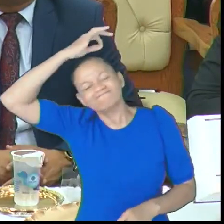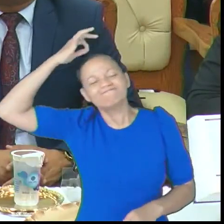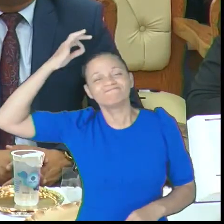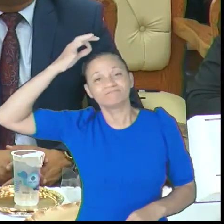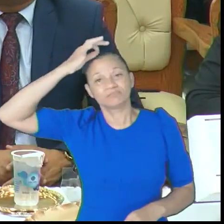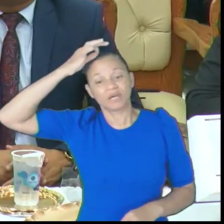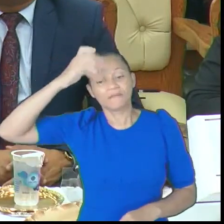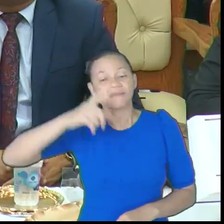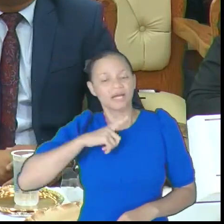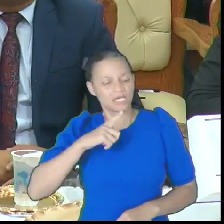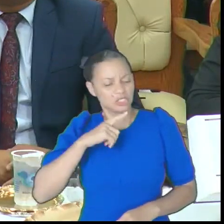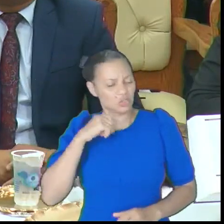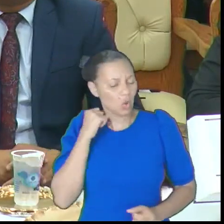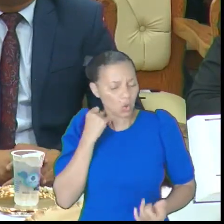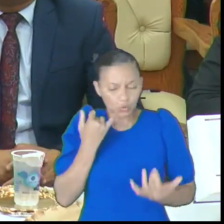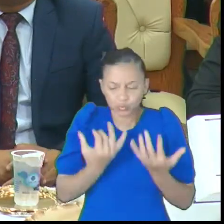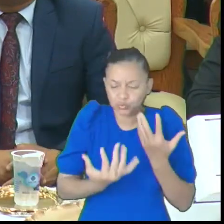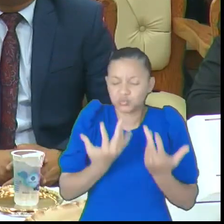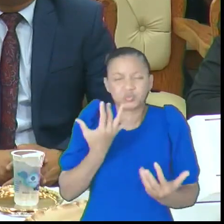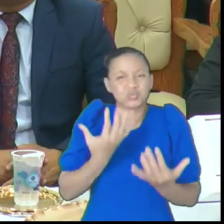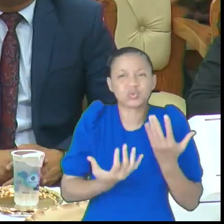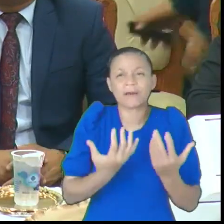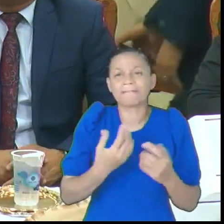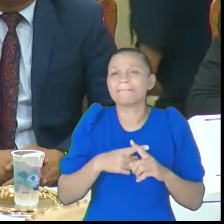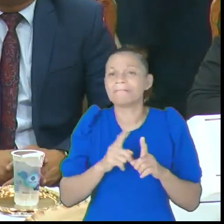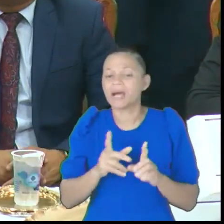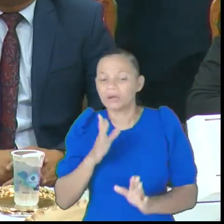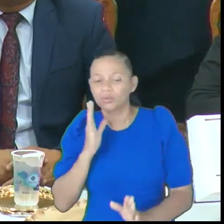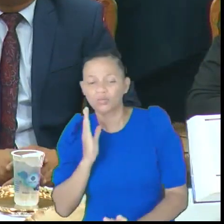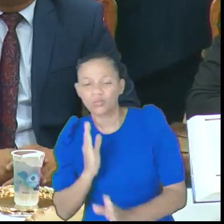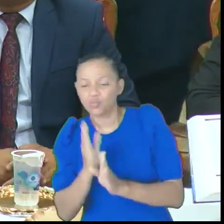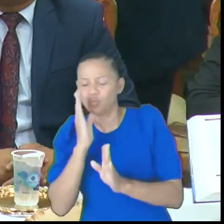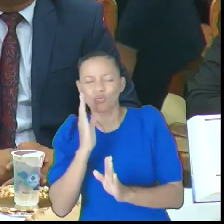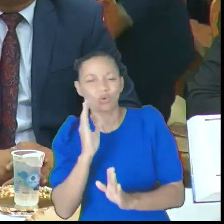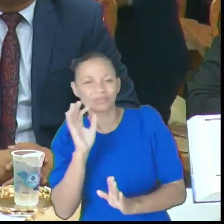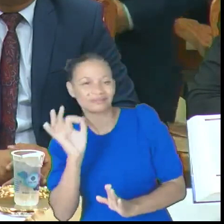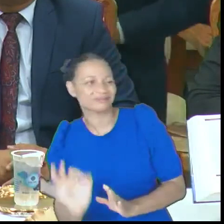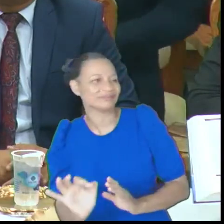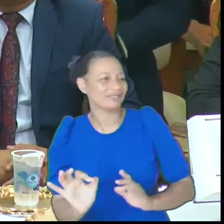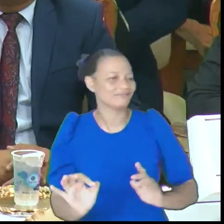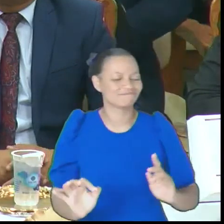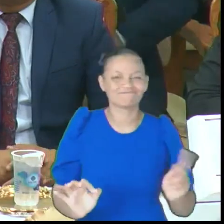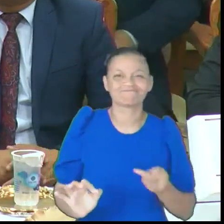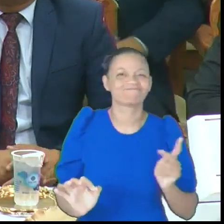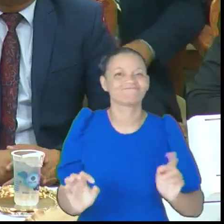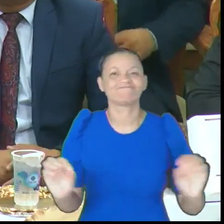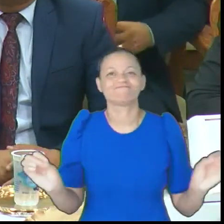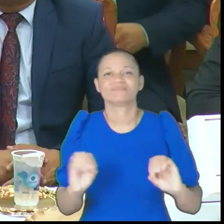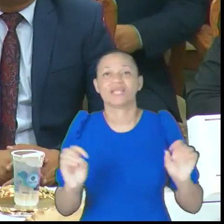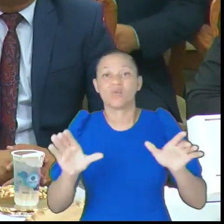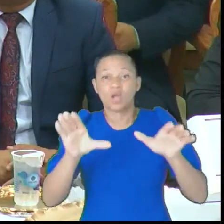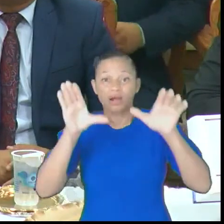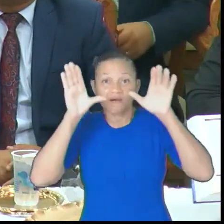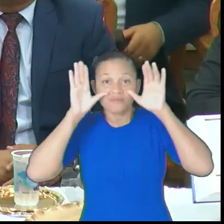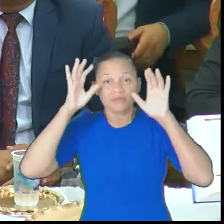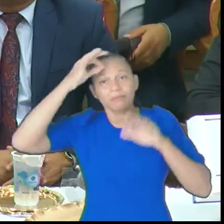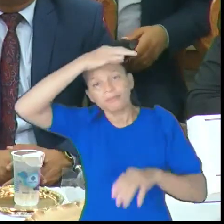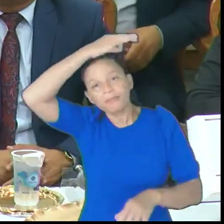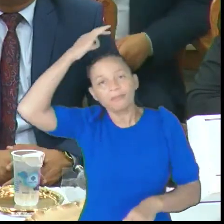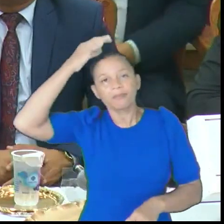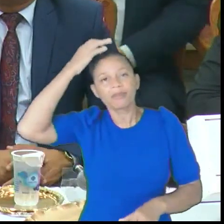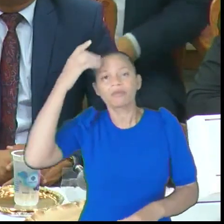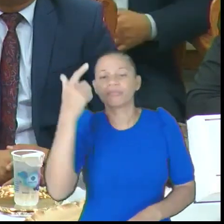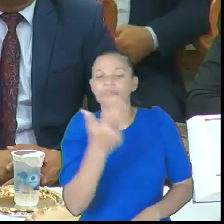igreja fervorosa, mas que não discernia nada com uma visão espiritual.